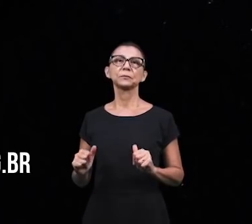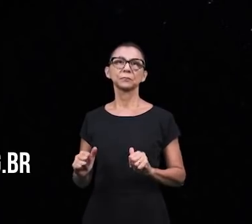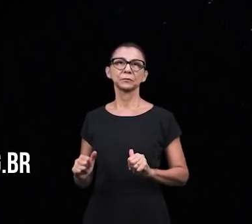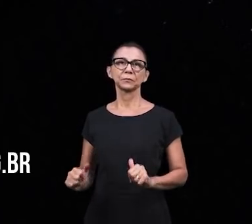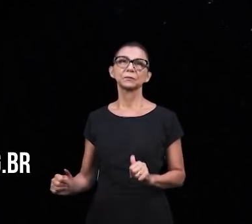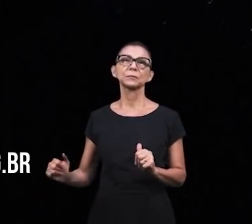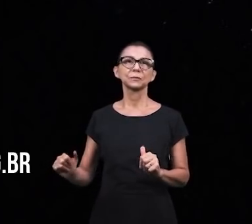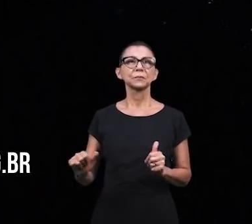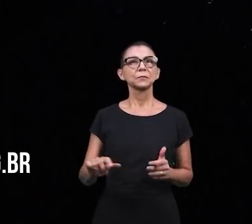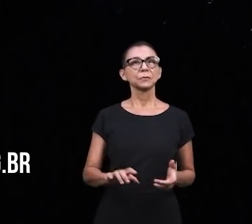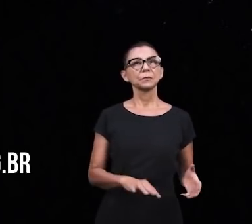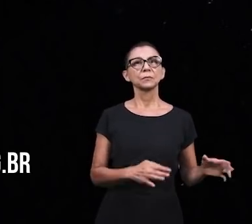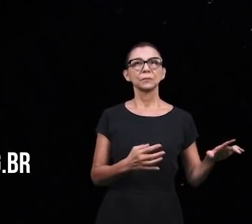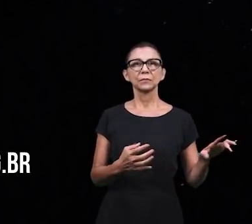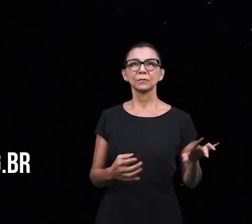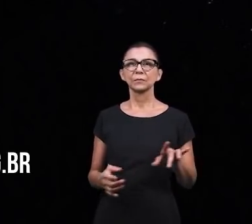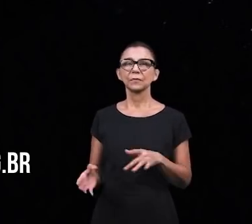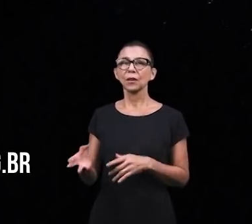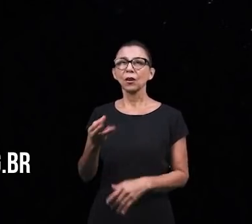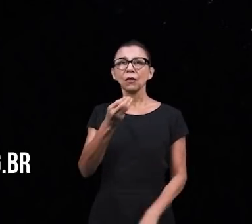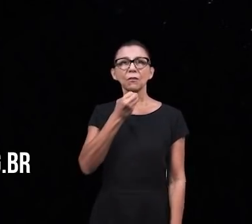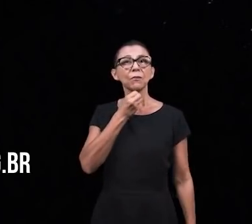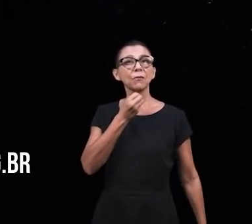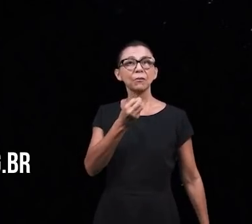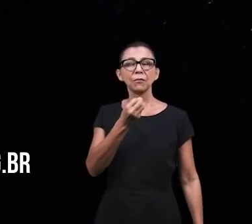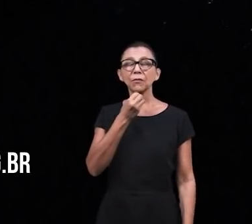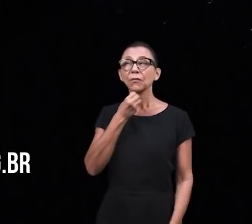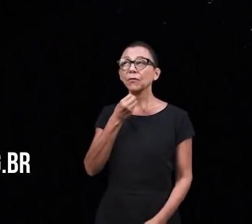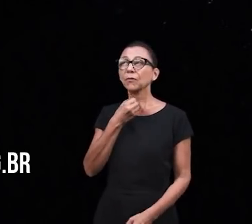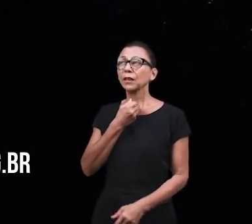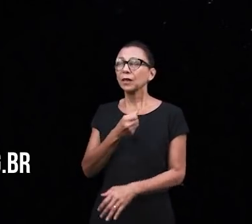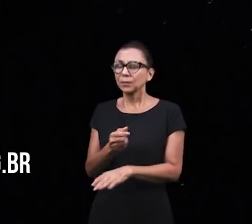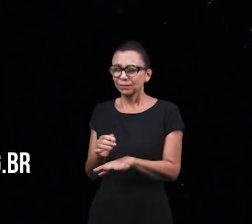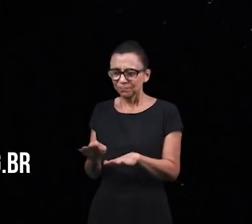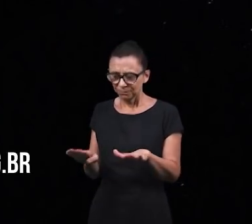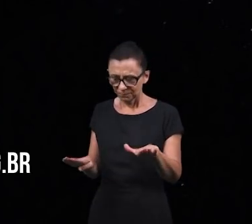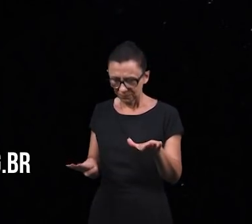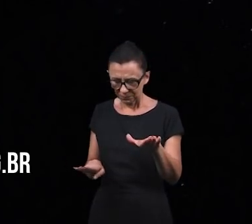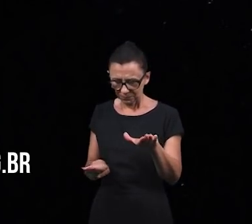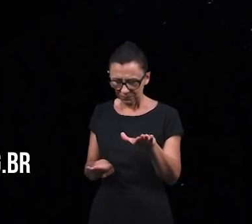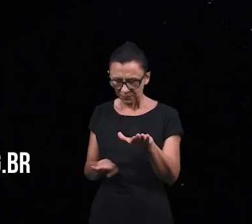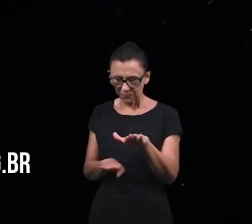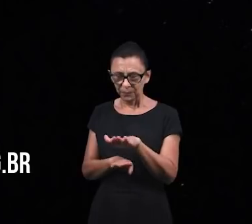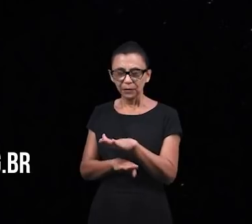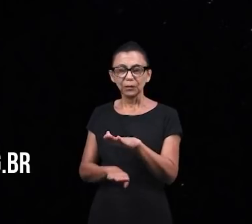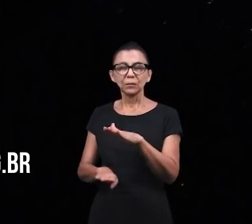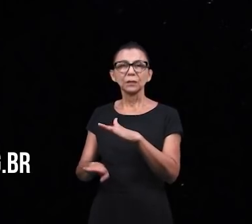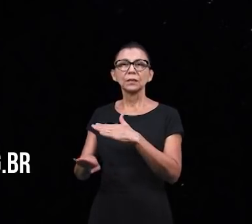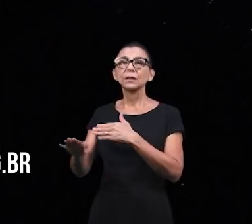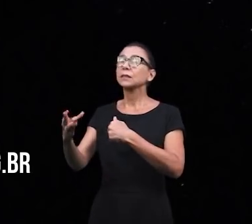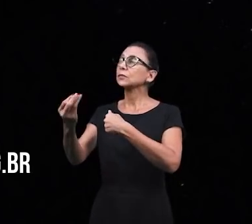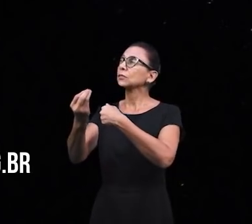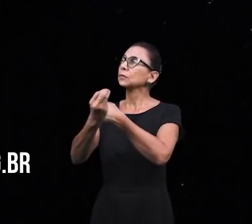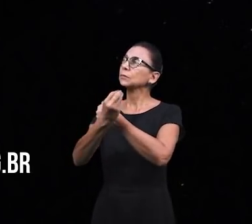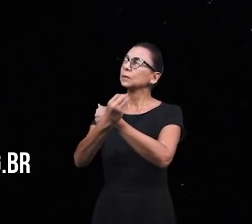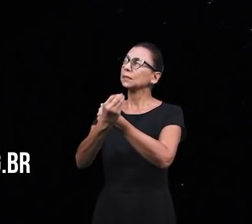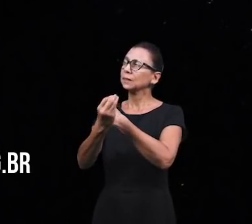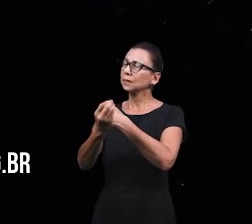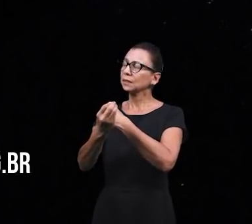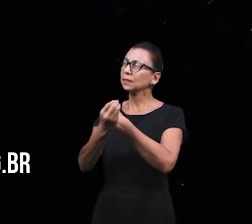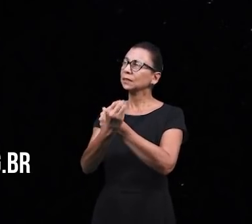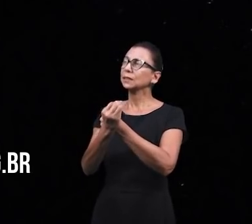carmesim. Tão frágil, tão pequeno sou, cuida